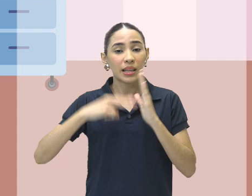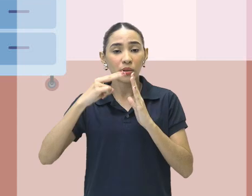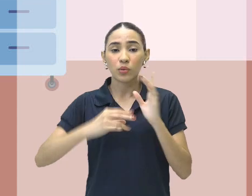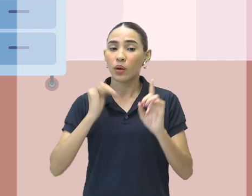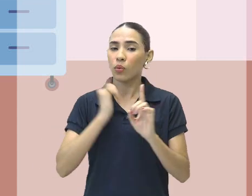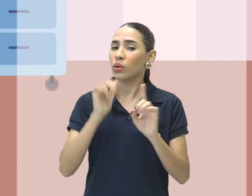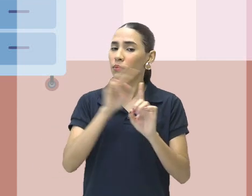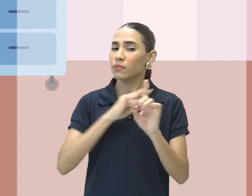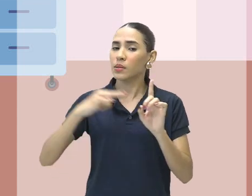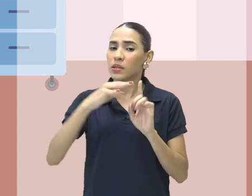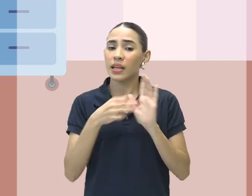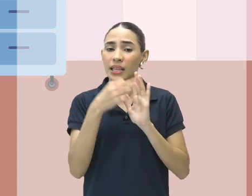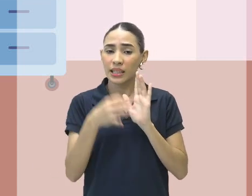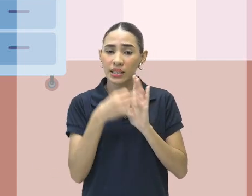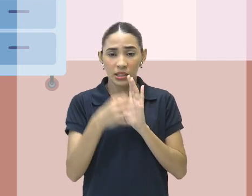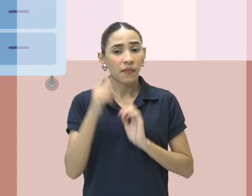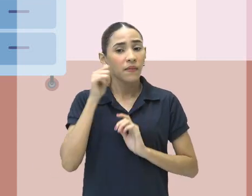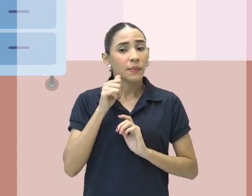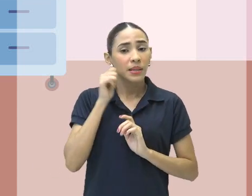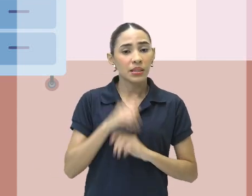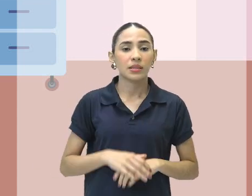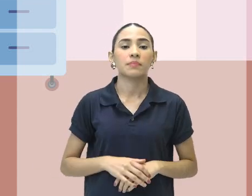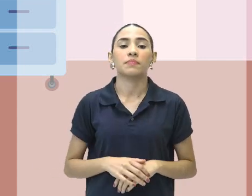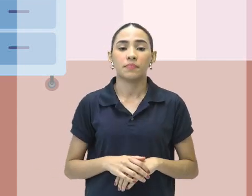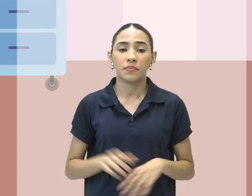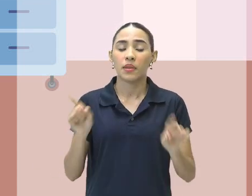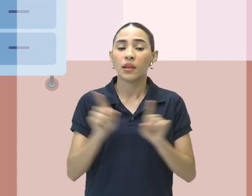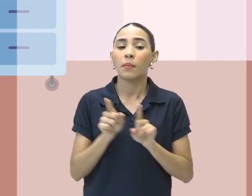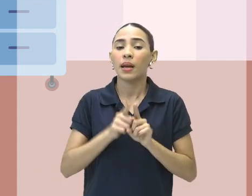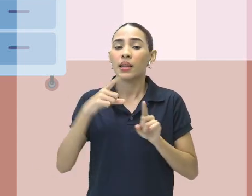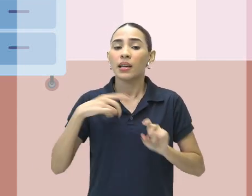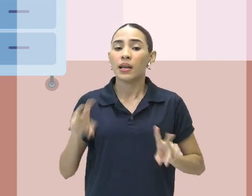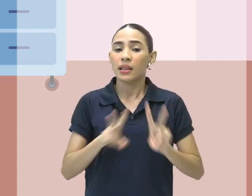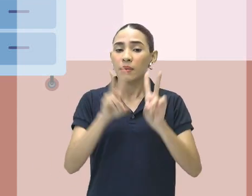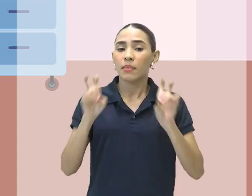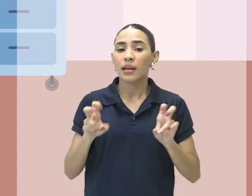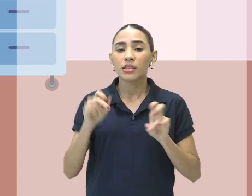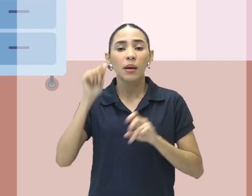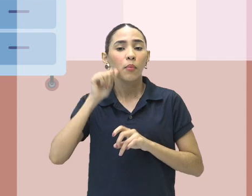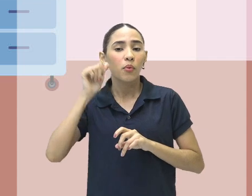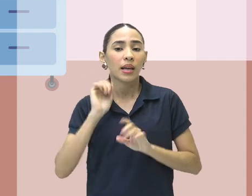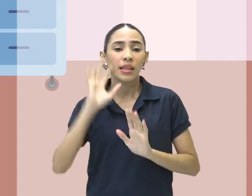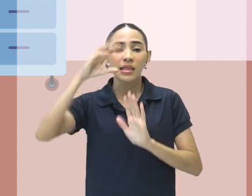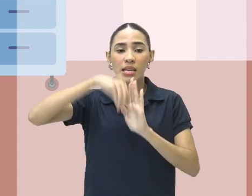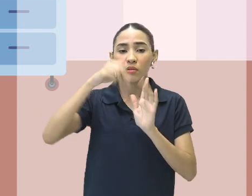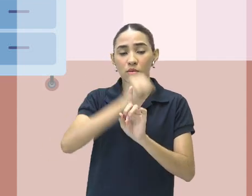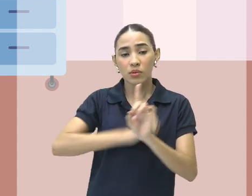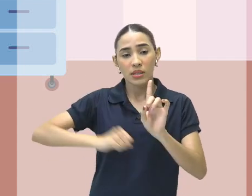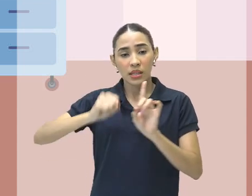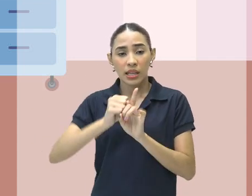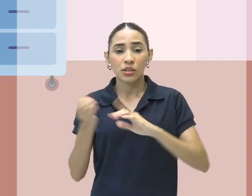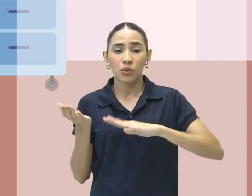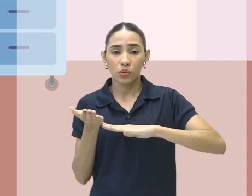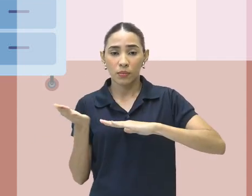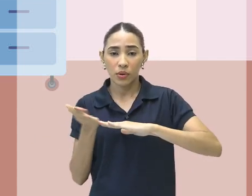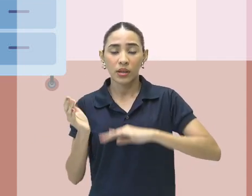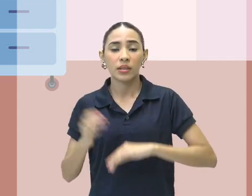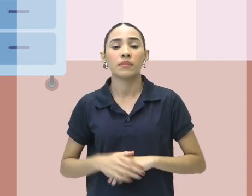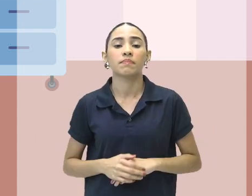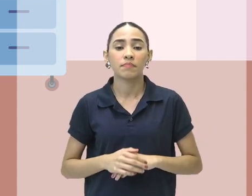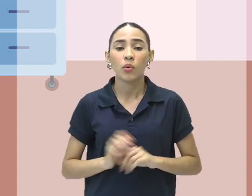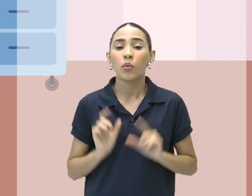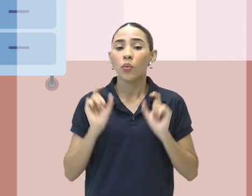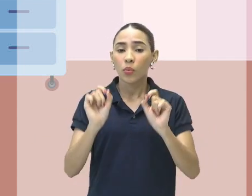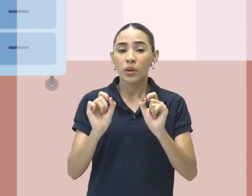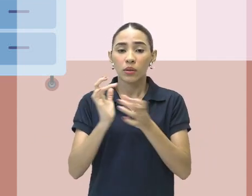com uma perspectiva da crítica feminista e observamos a presença da temática da mulher na sociedade contemporânea, em